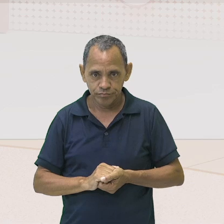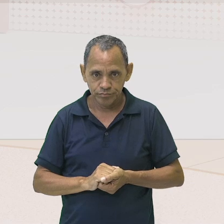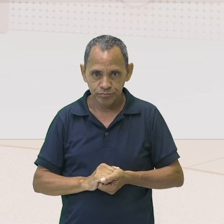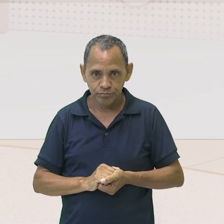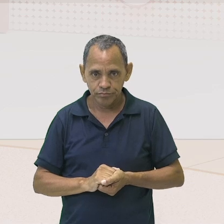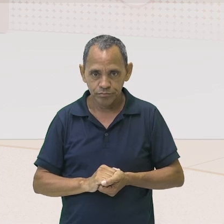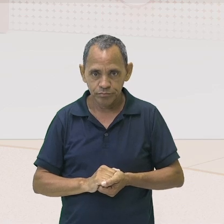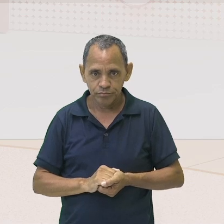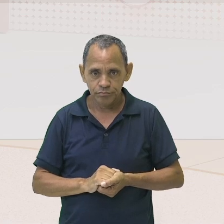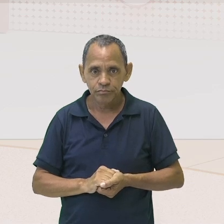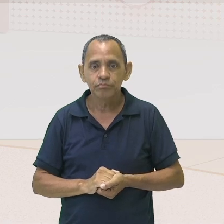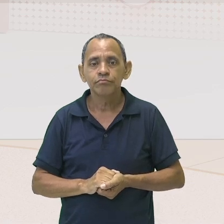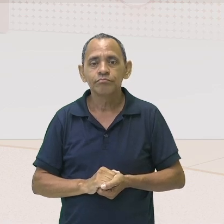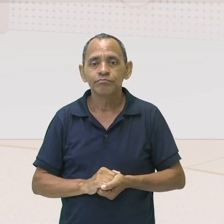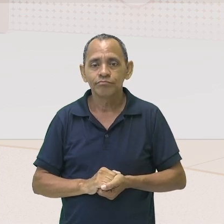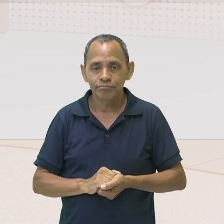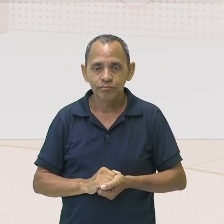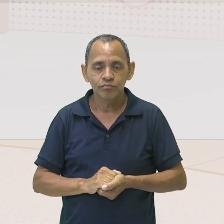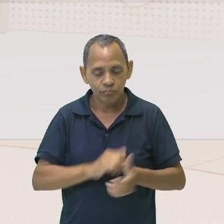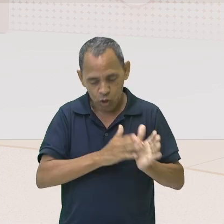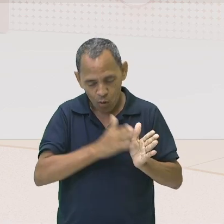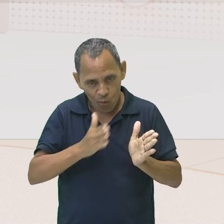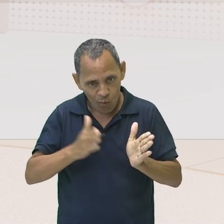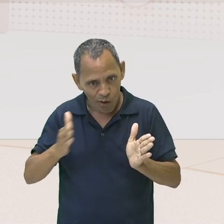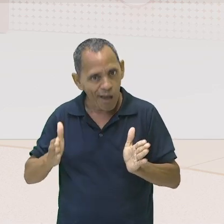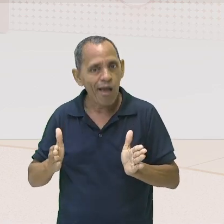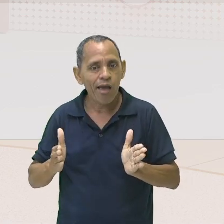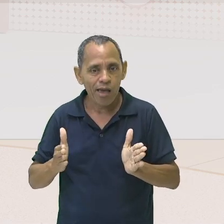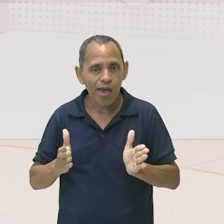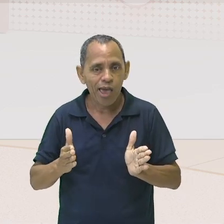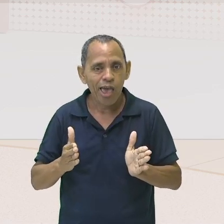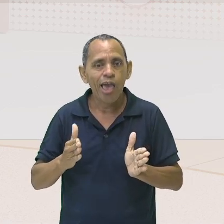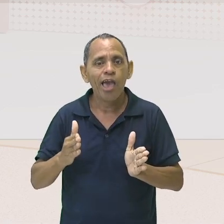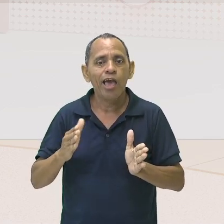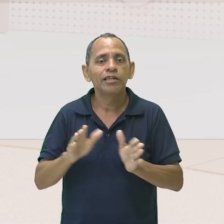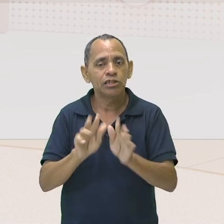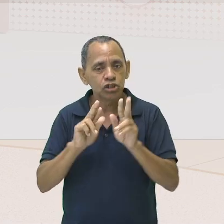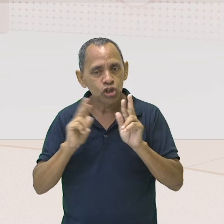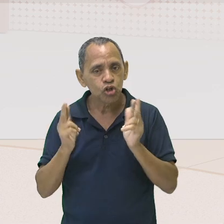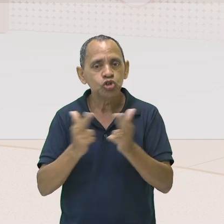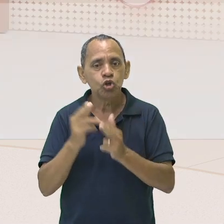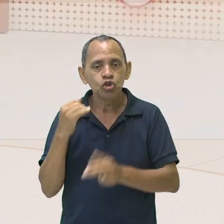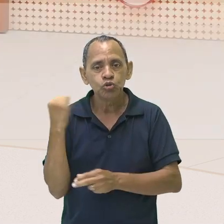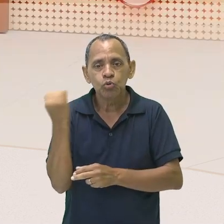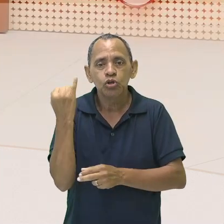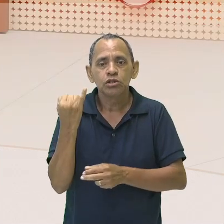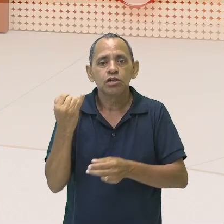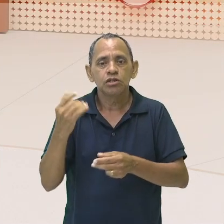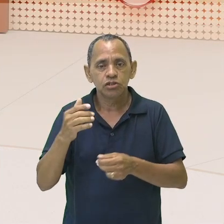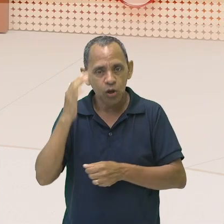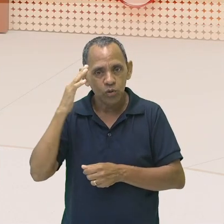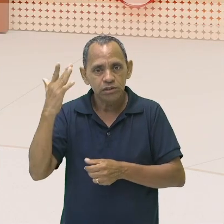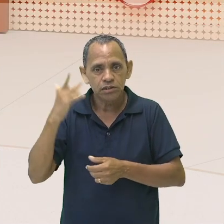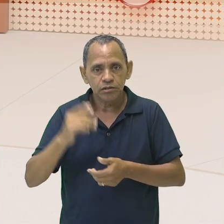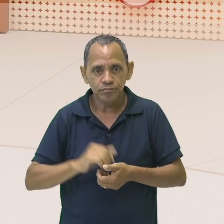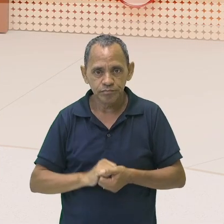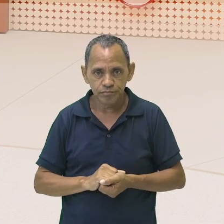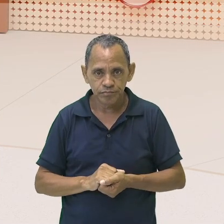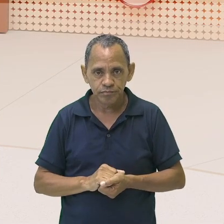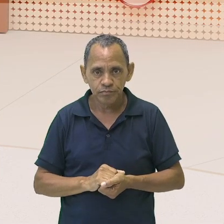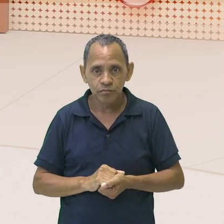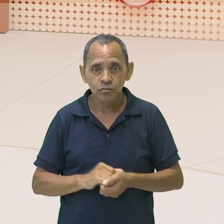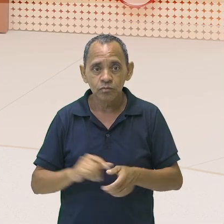ONU, certo? Então essa é a nossa sequência, a nossa linha do tempo dessas conferências. Bem, falando agora